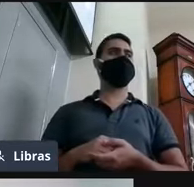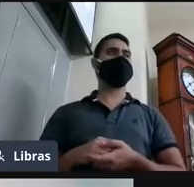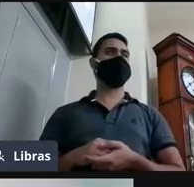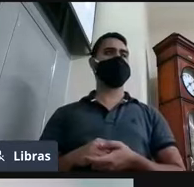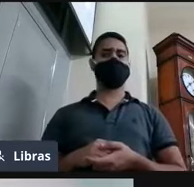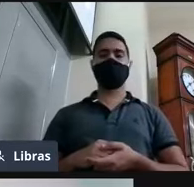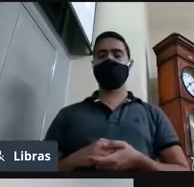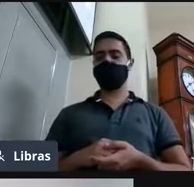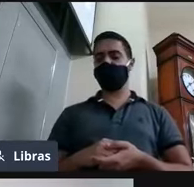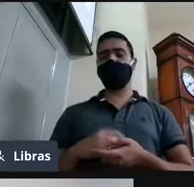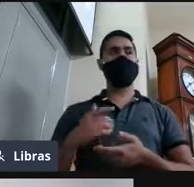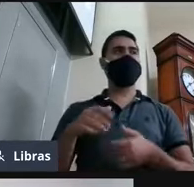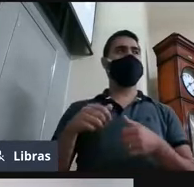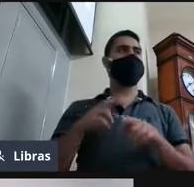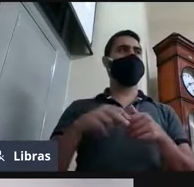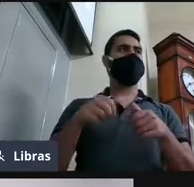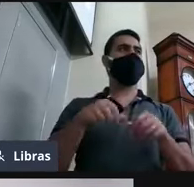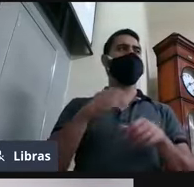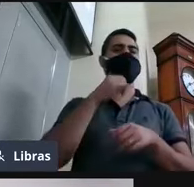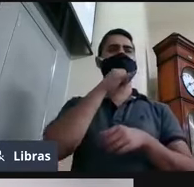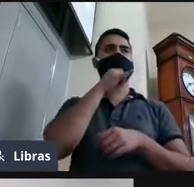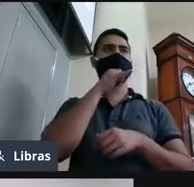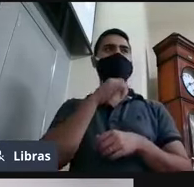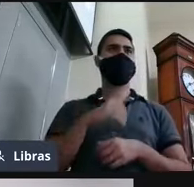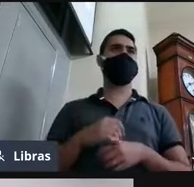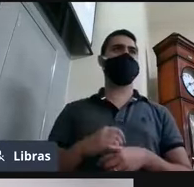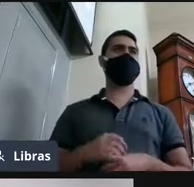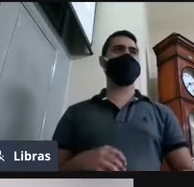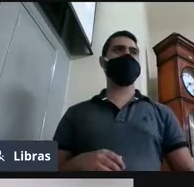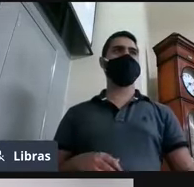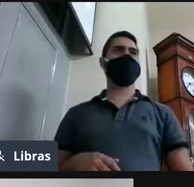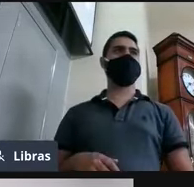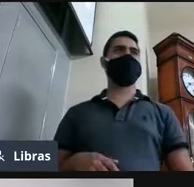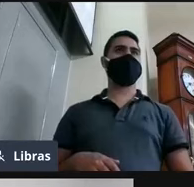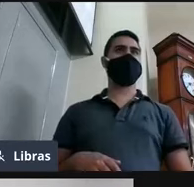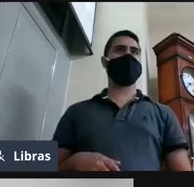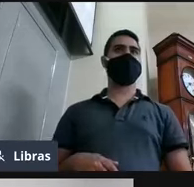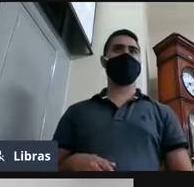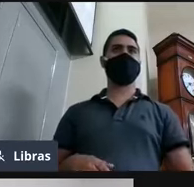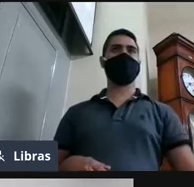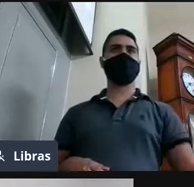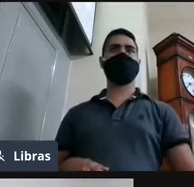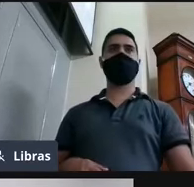graves, o que me deixa muito triste, porque